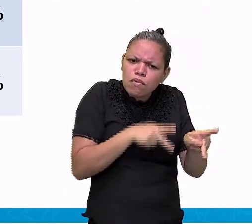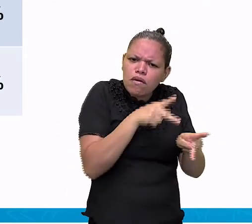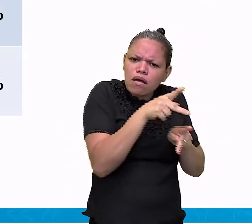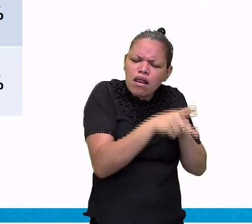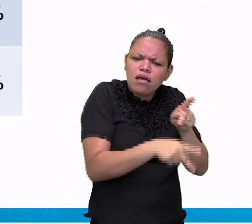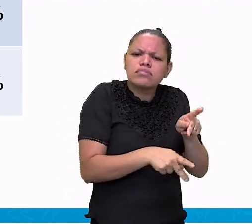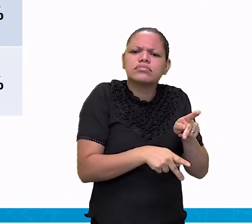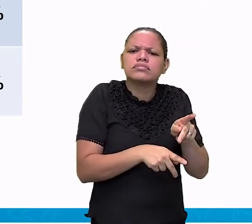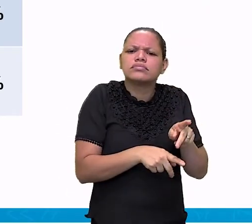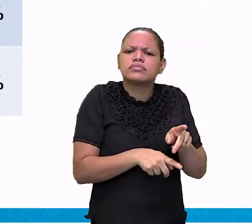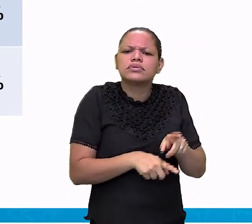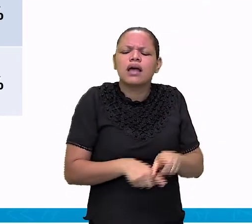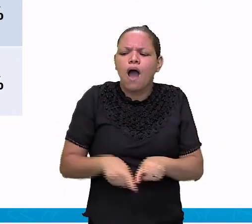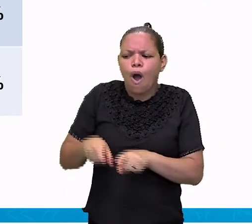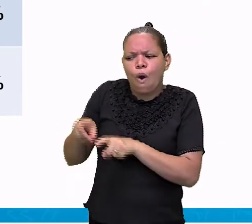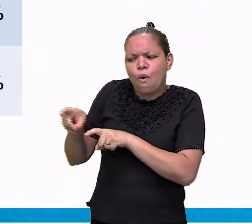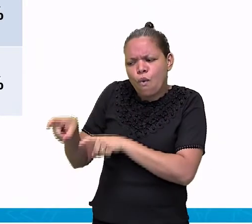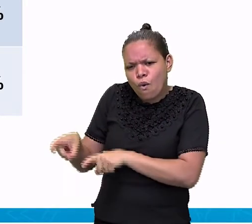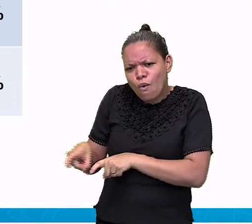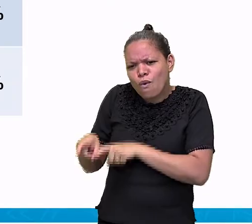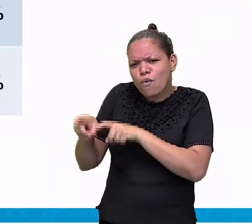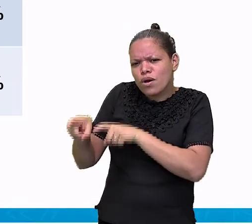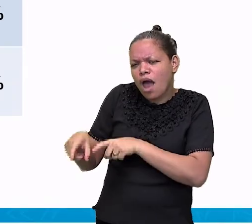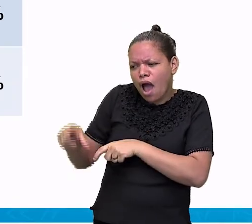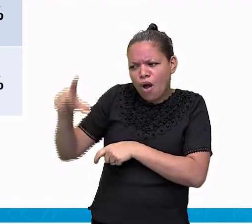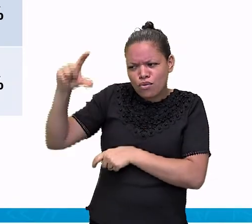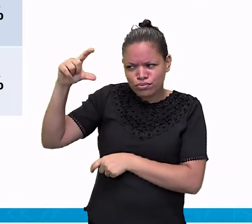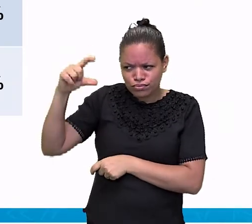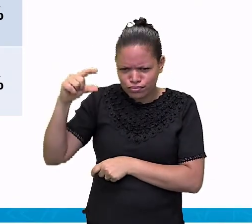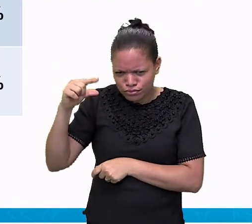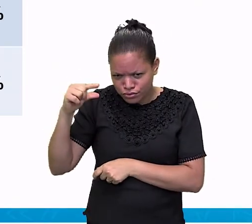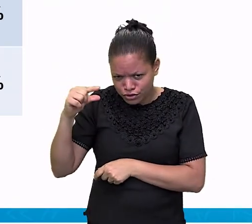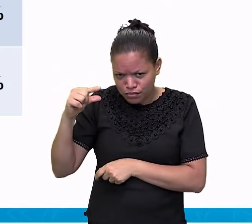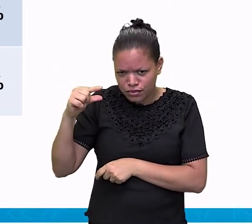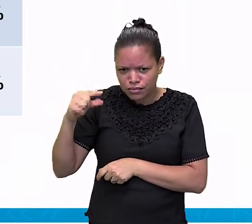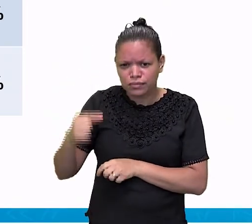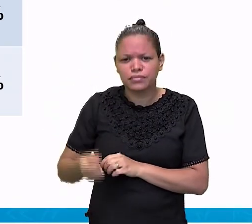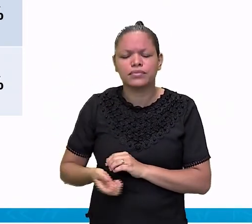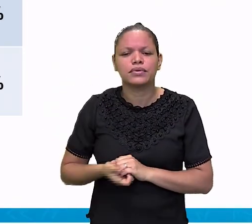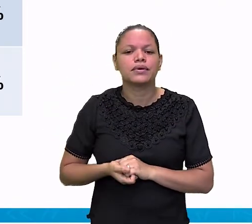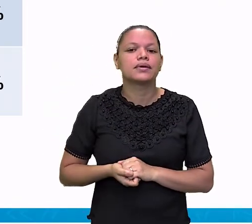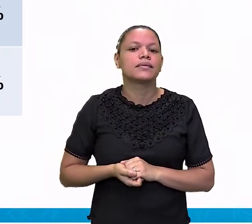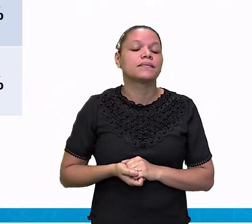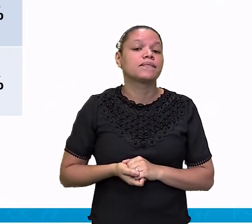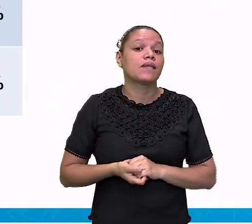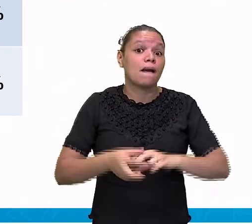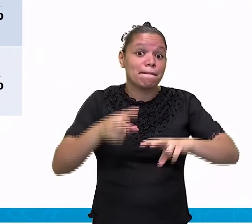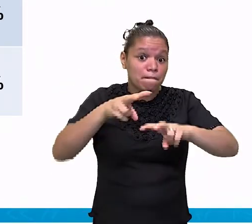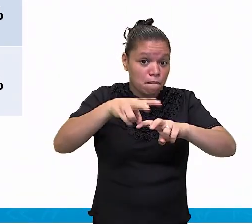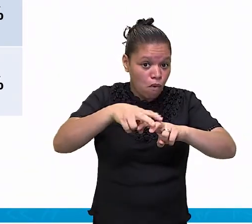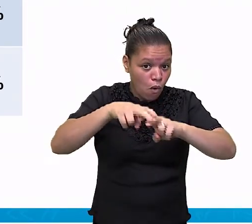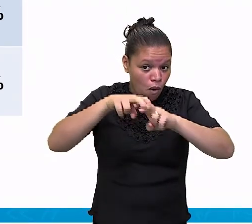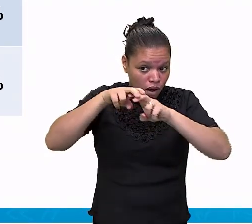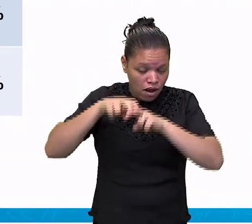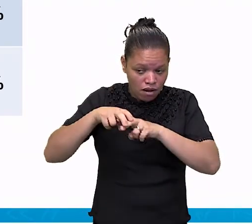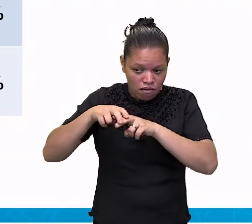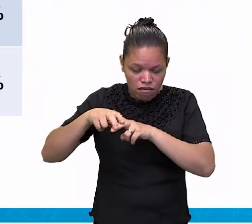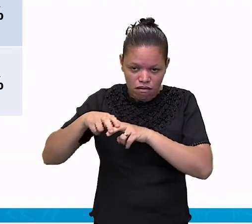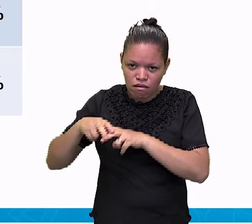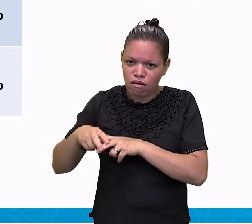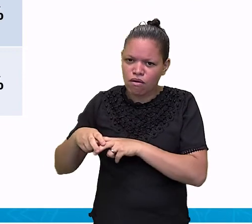veio caindo aos poucos devido ao crescimento populacional, como eu disse. Então, até o ano de